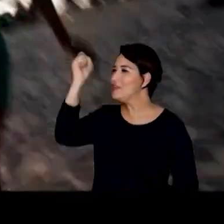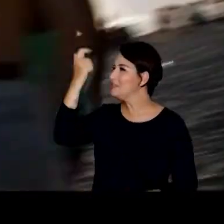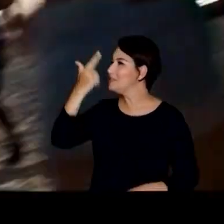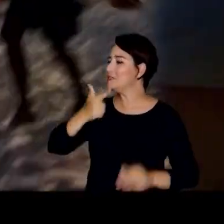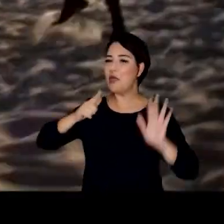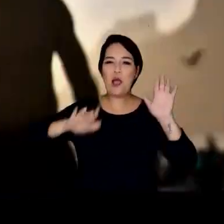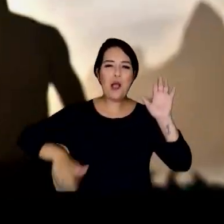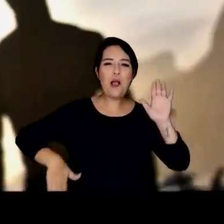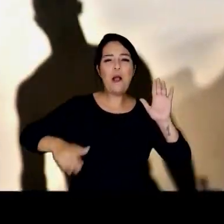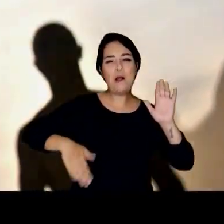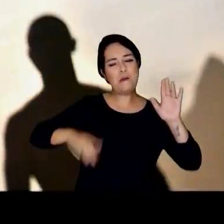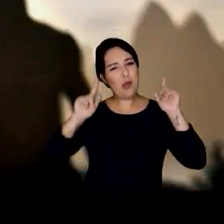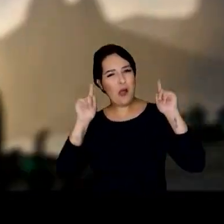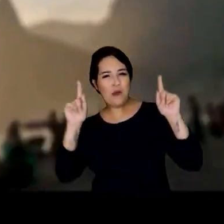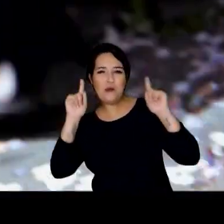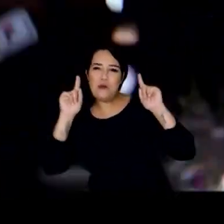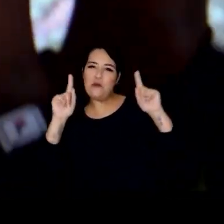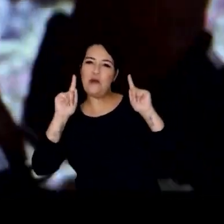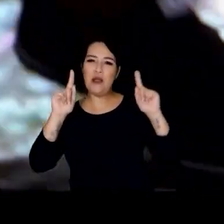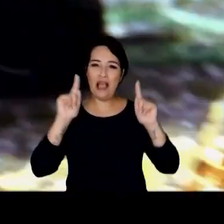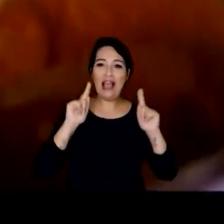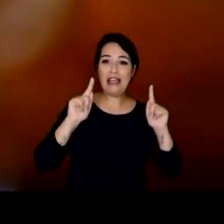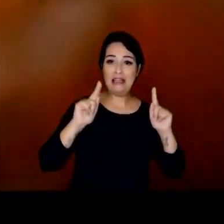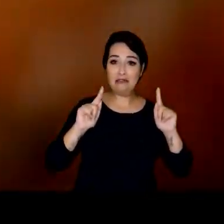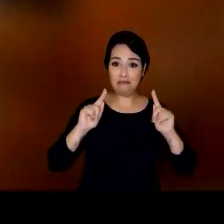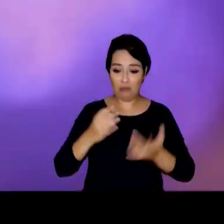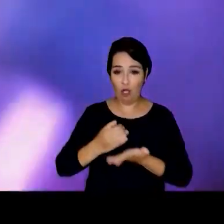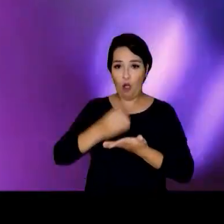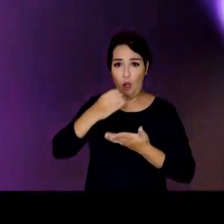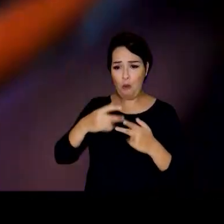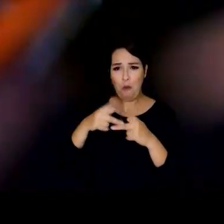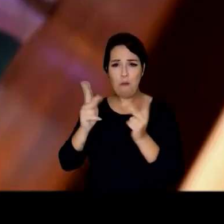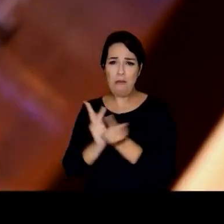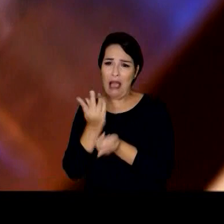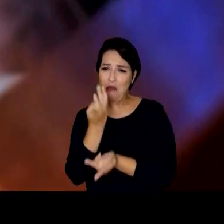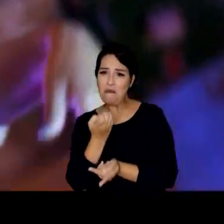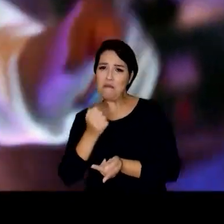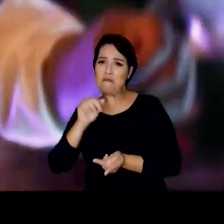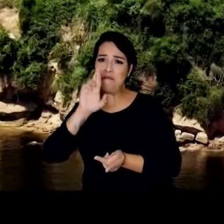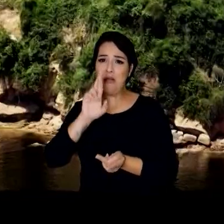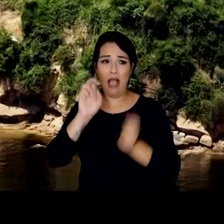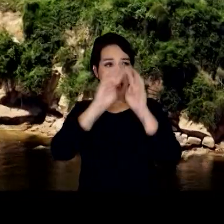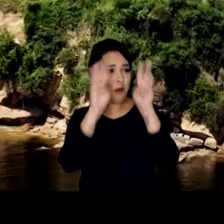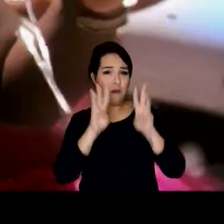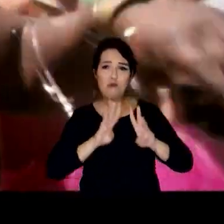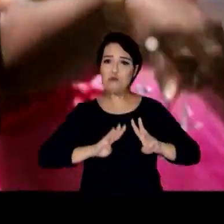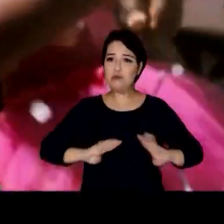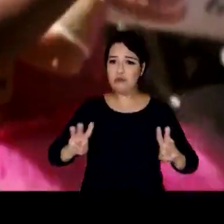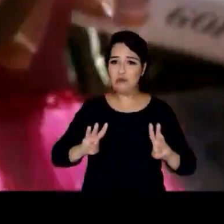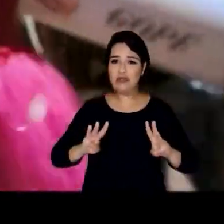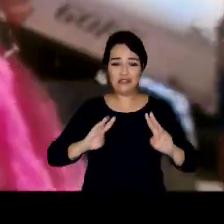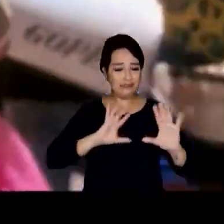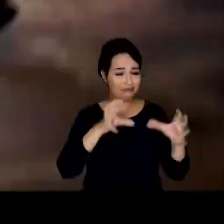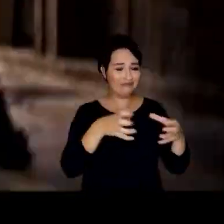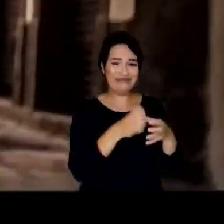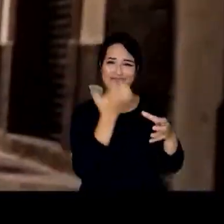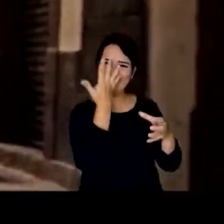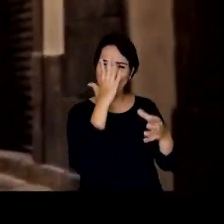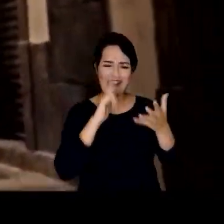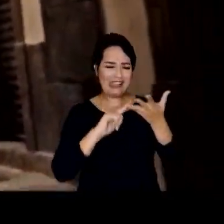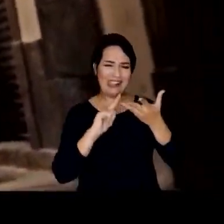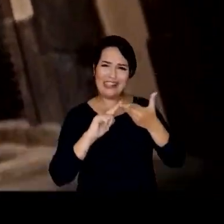alegria. Sol e praia, diversão. No prato ou copo, a festa, o bar, museu ou